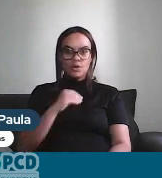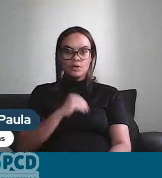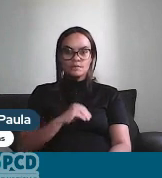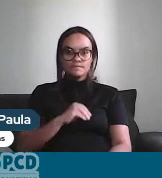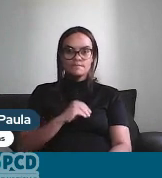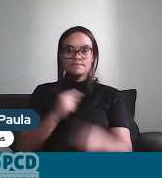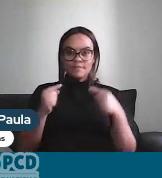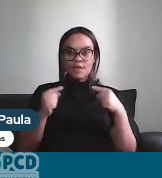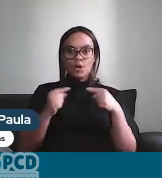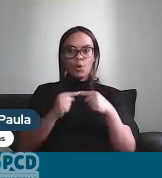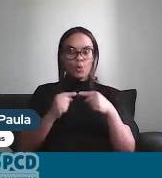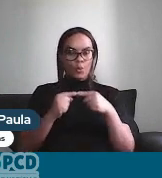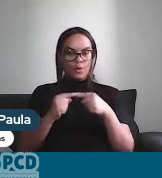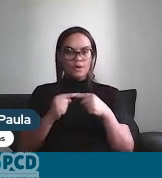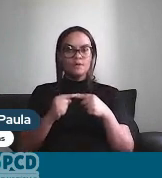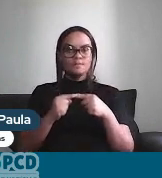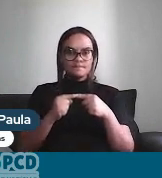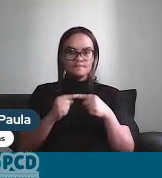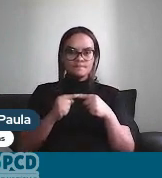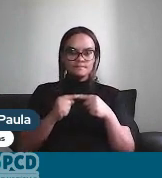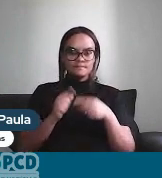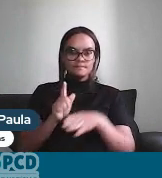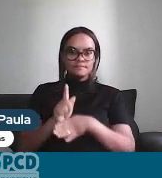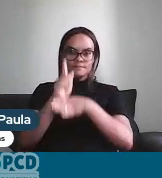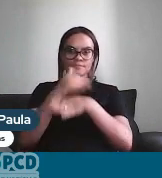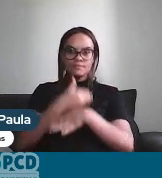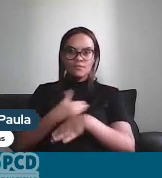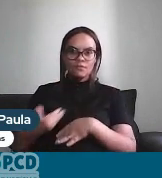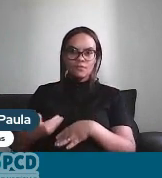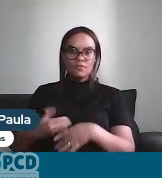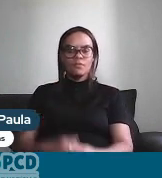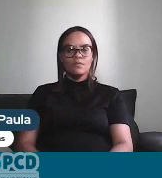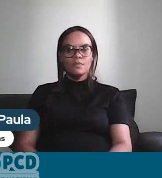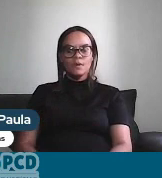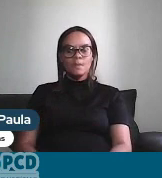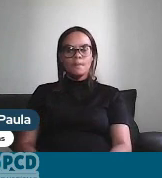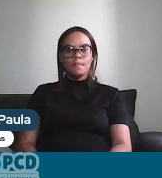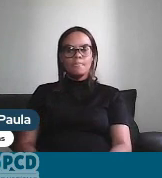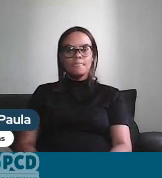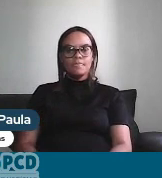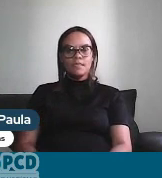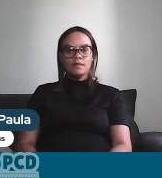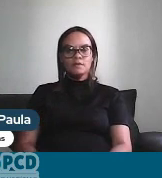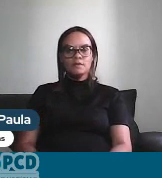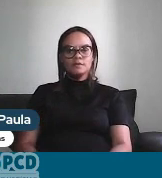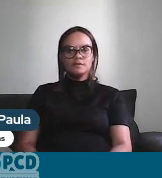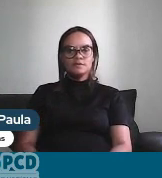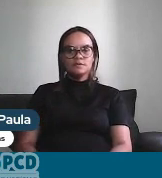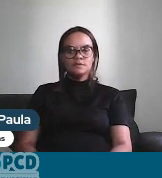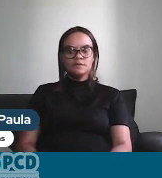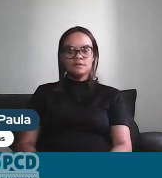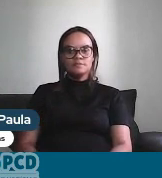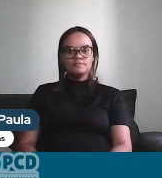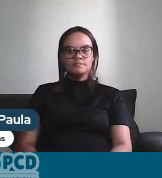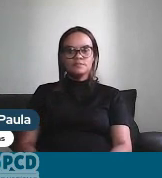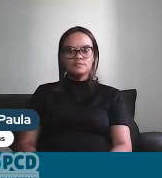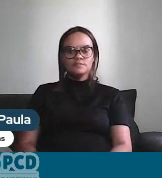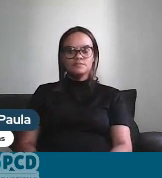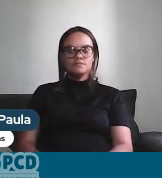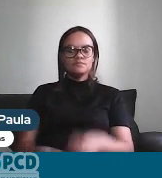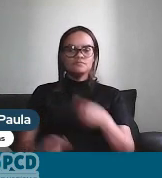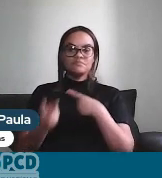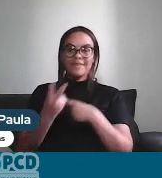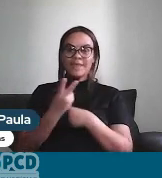correspondente à gestão governamental e, apesar disso, por gastar muito com